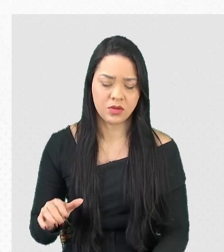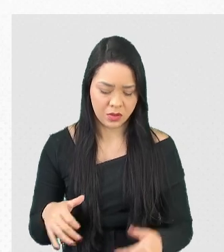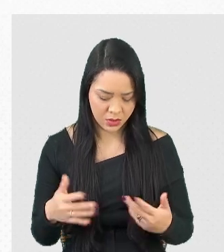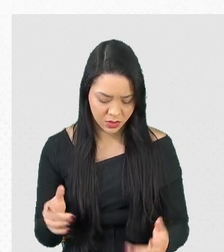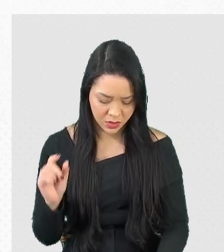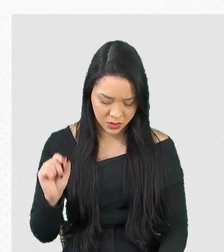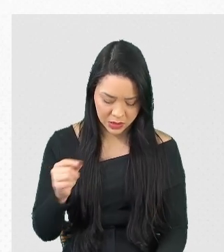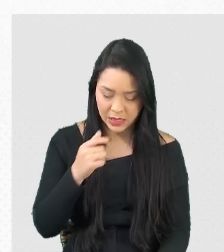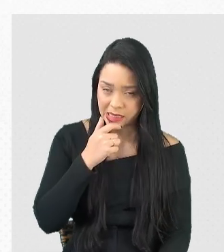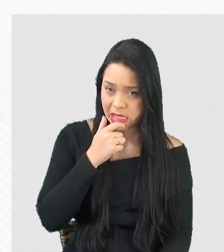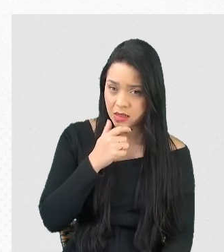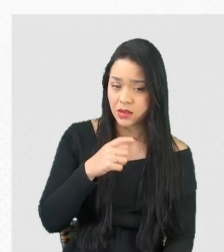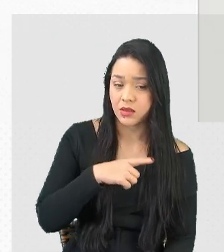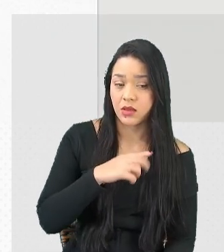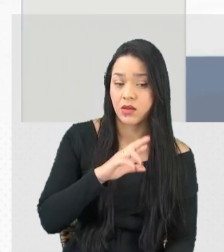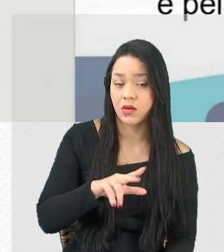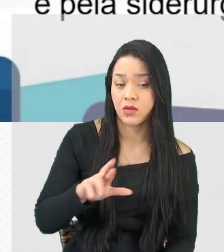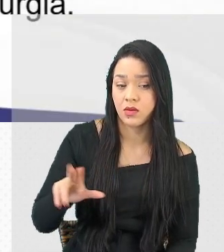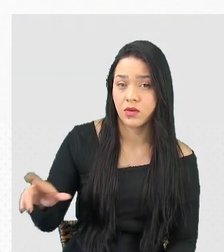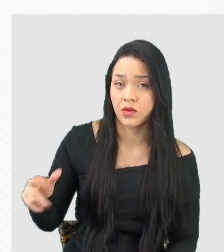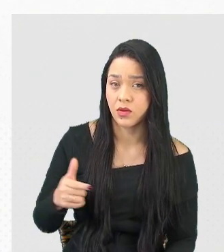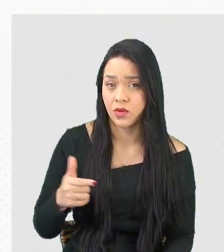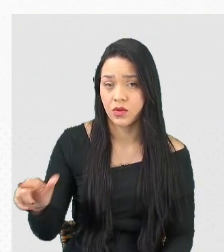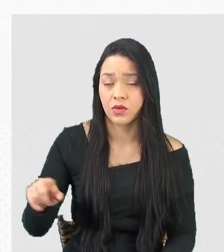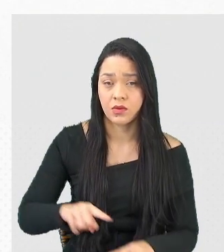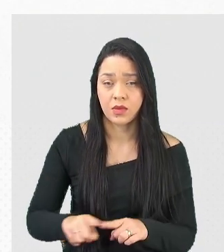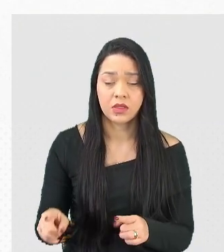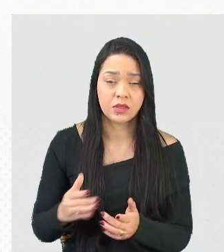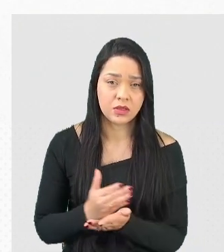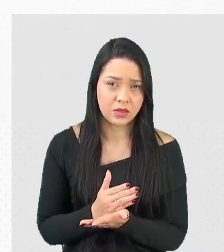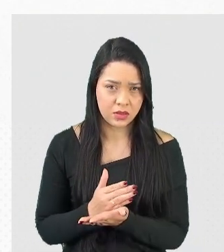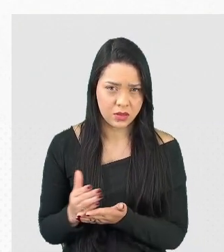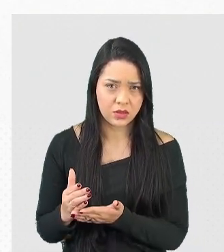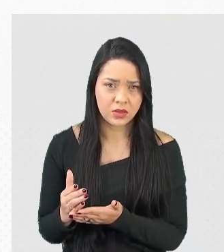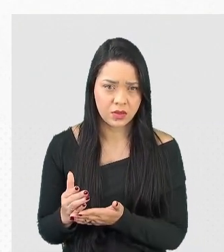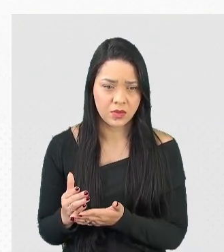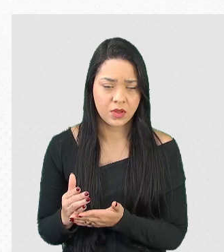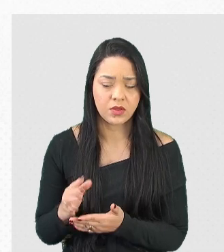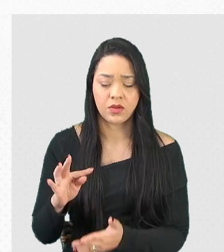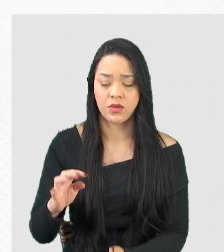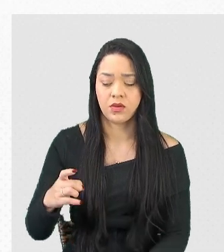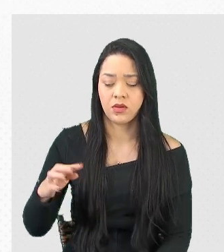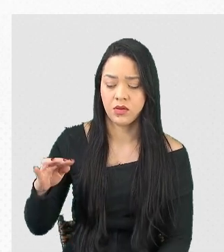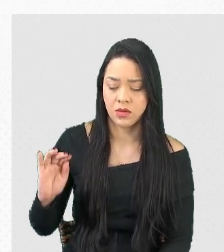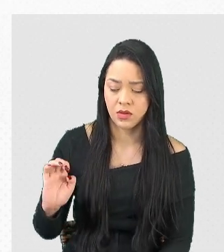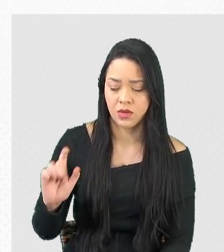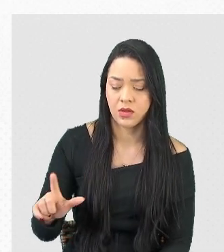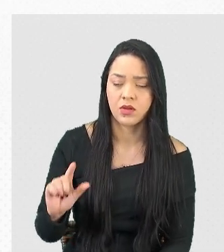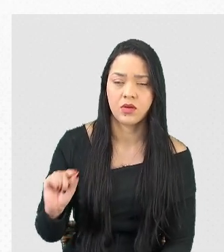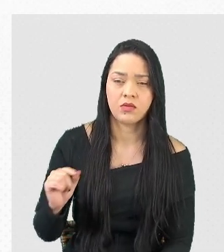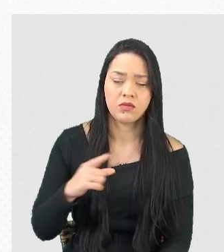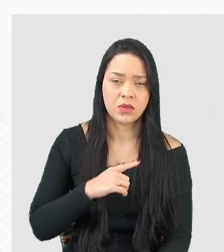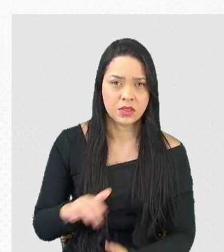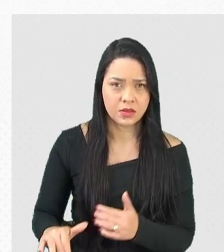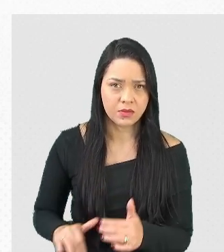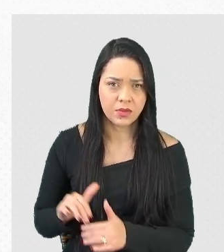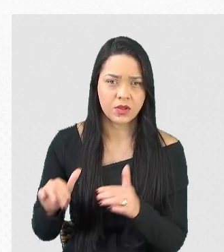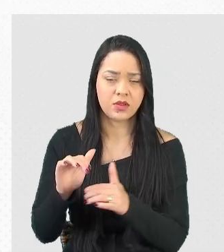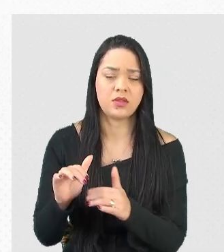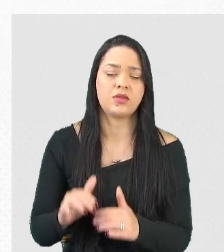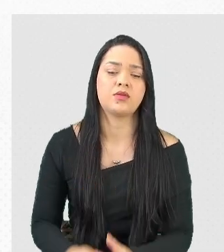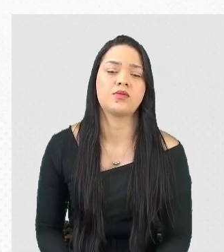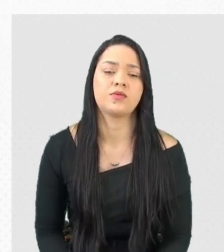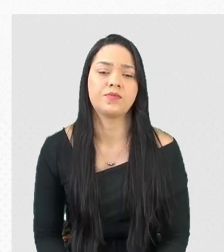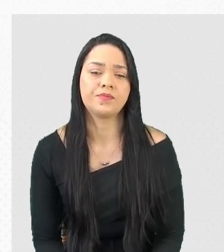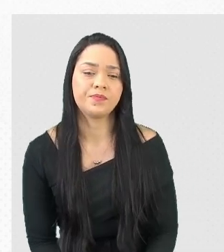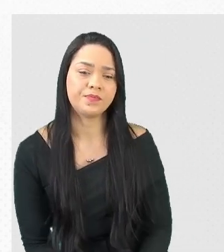é na indústria têxtil que vai ser esse processo. E aí, a industrialização atingiu também a